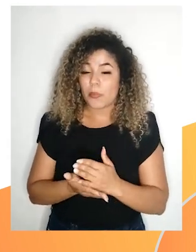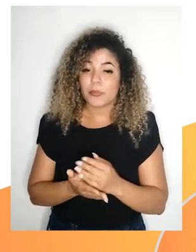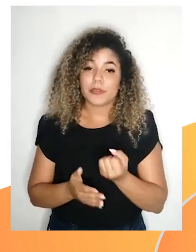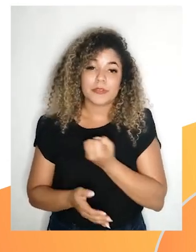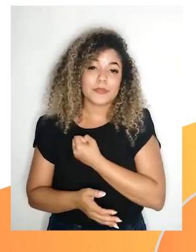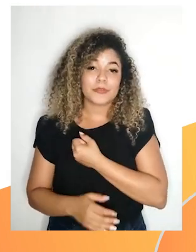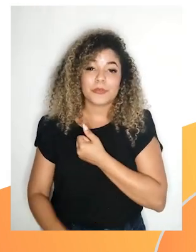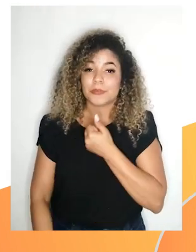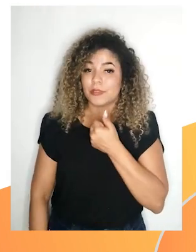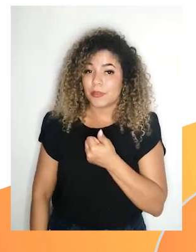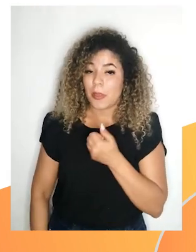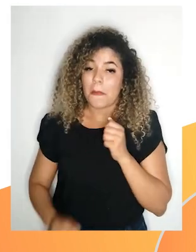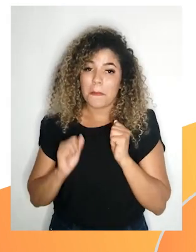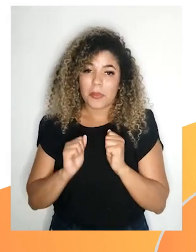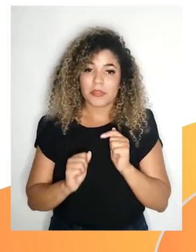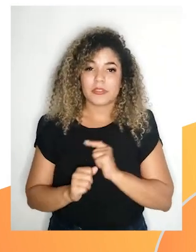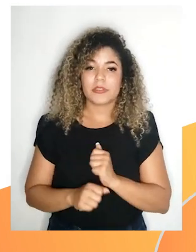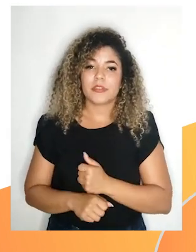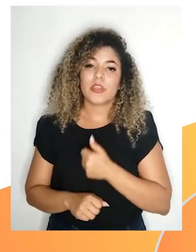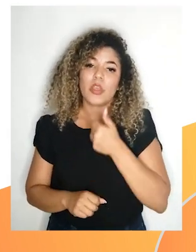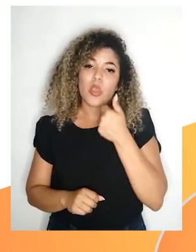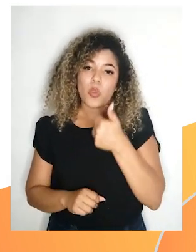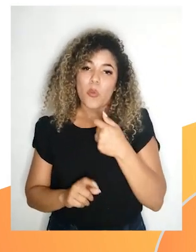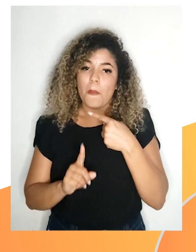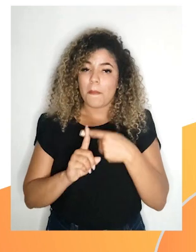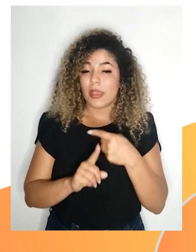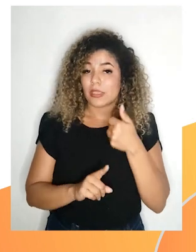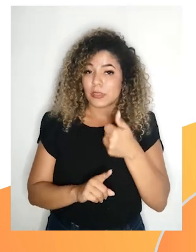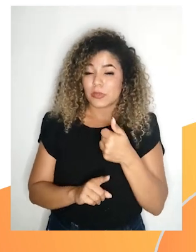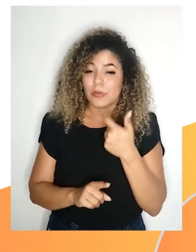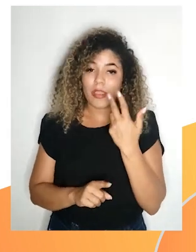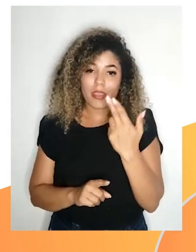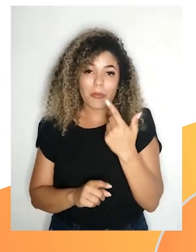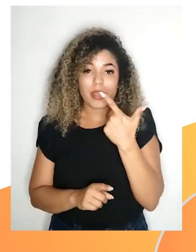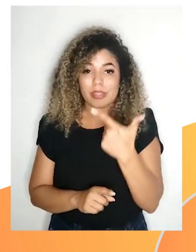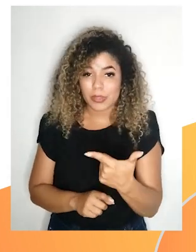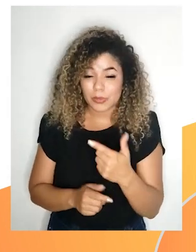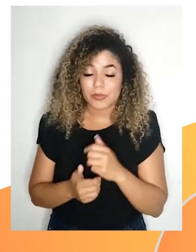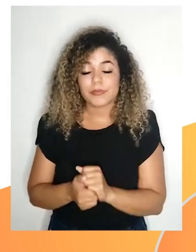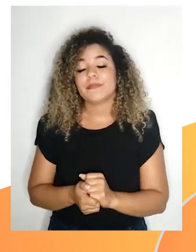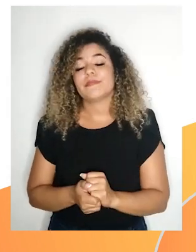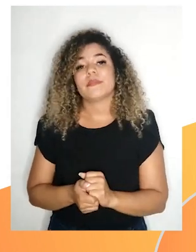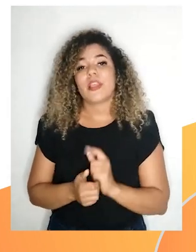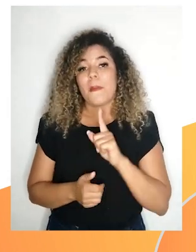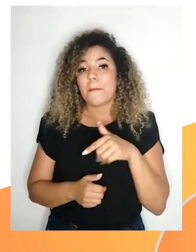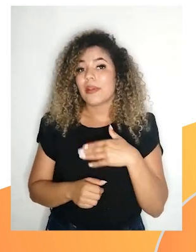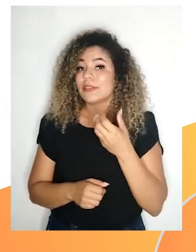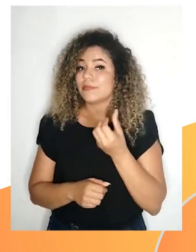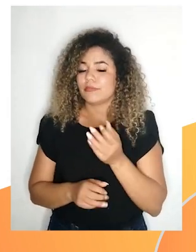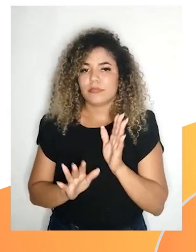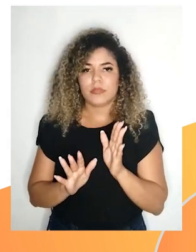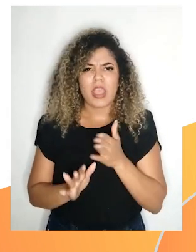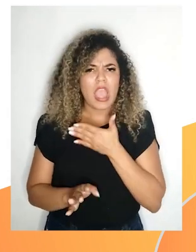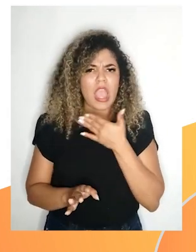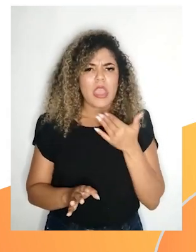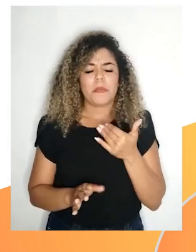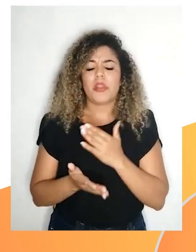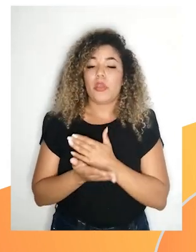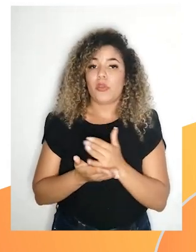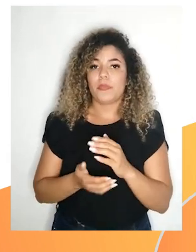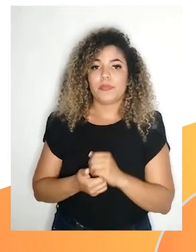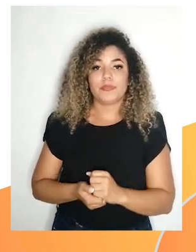1, eu posso ter o quê? 1 e 1 dá 2. O máximo depois é 3, que é 5. Então é melhor eu começar